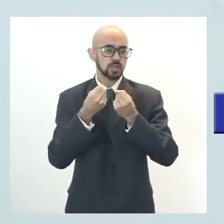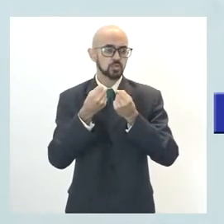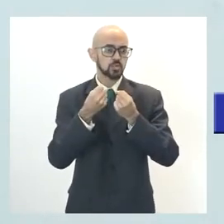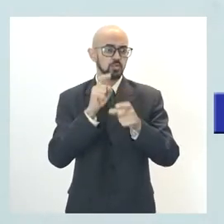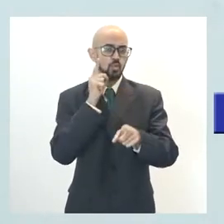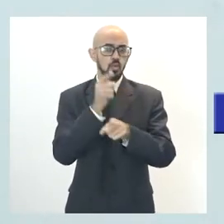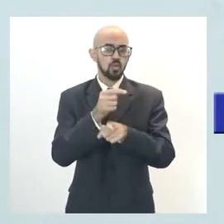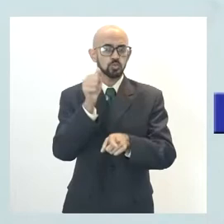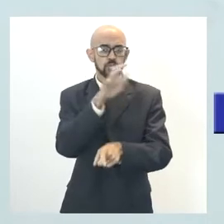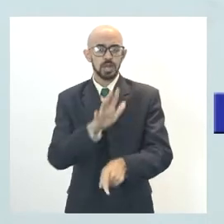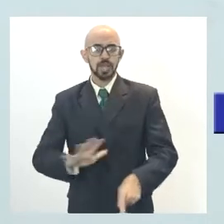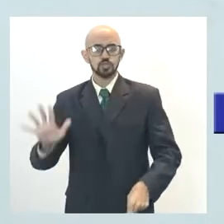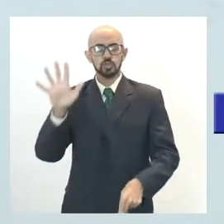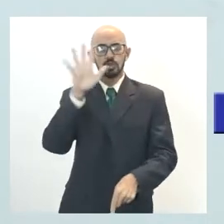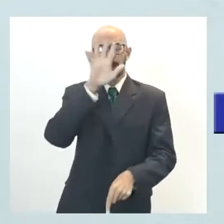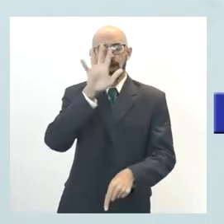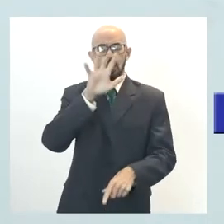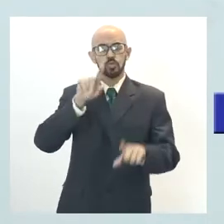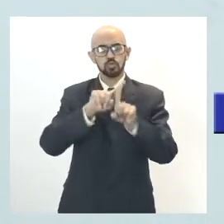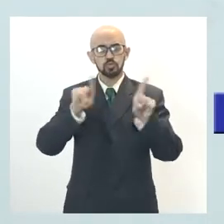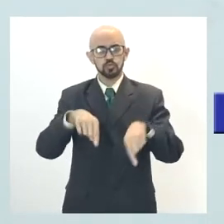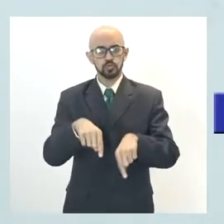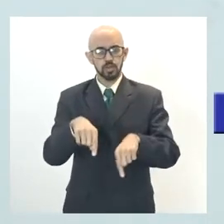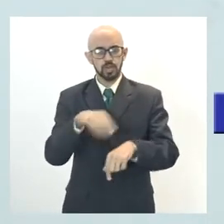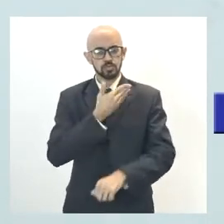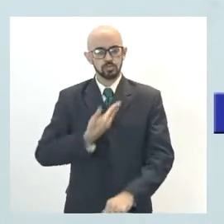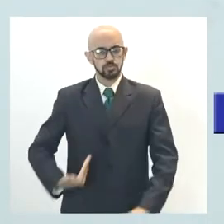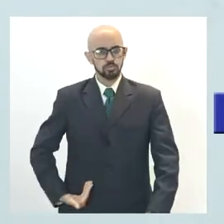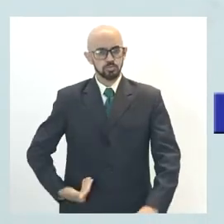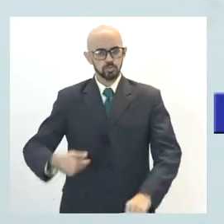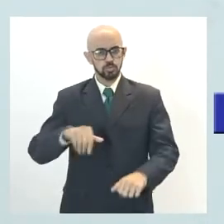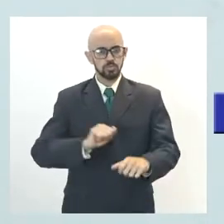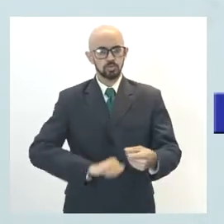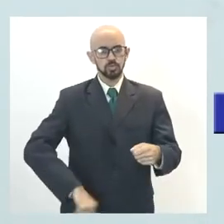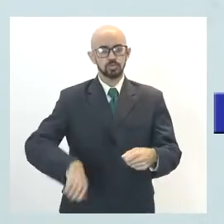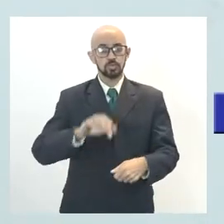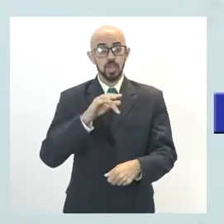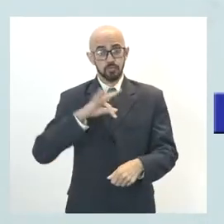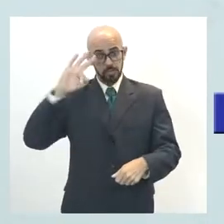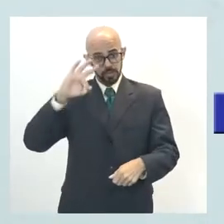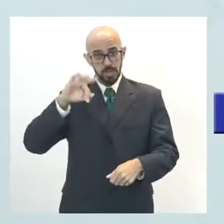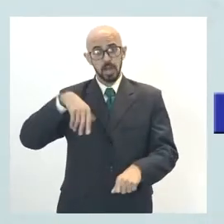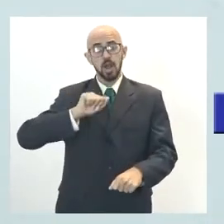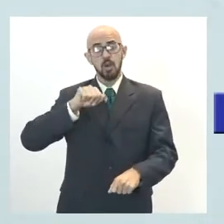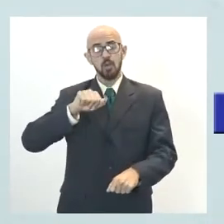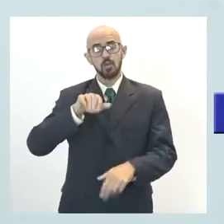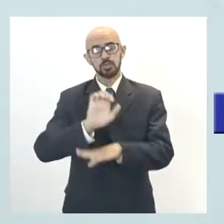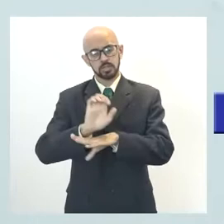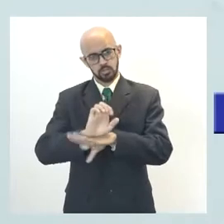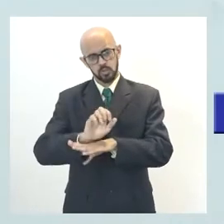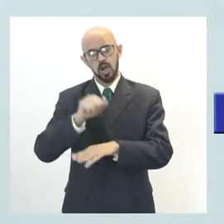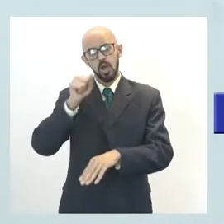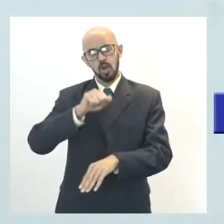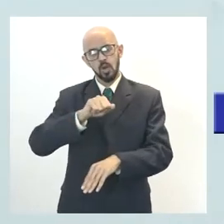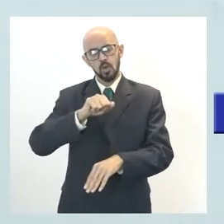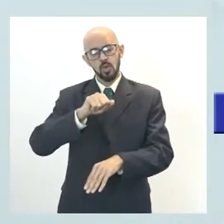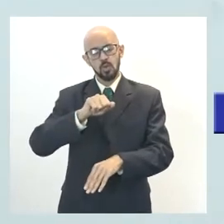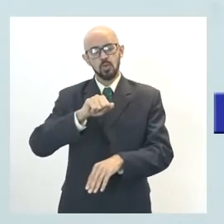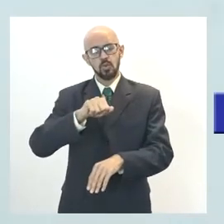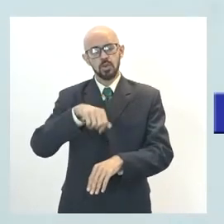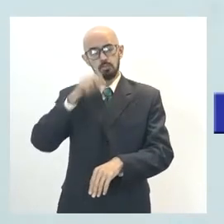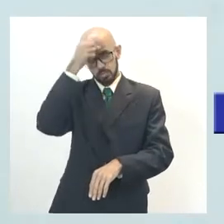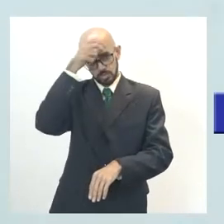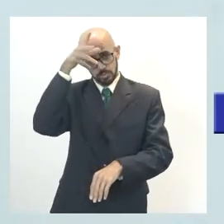nacional dos Servidores Públicos das três esferas federais estaduais e municipais na no final de